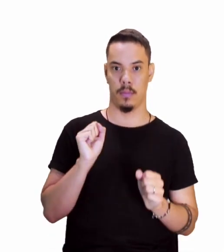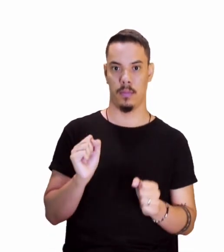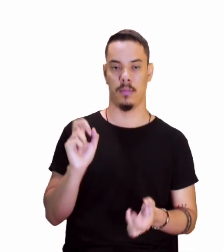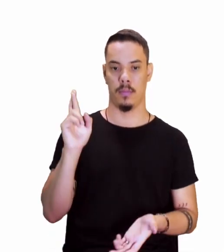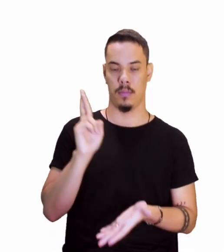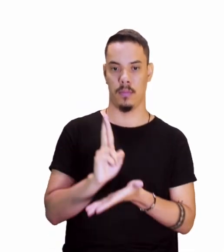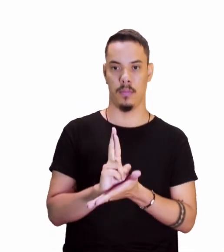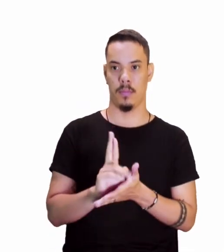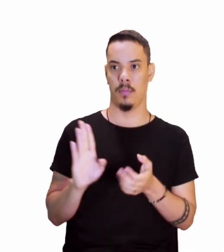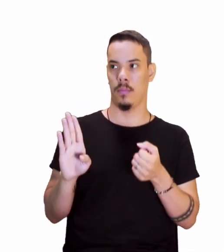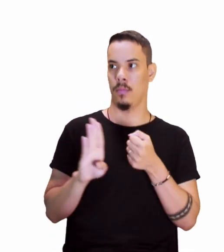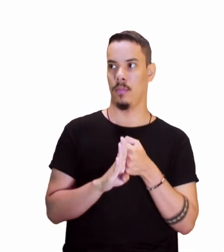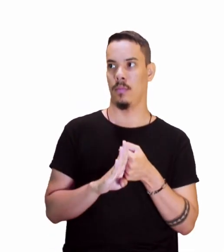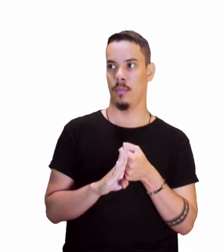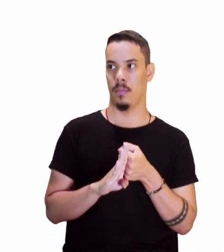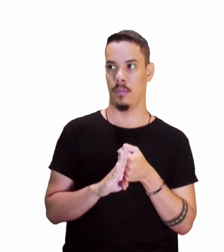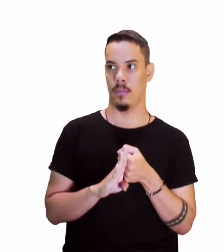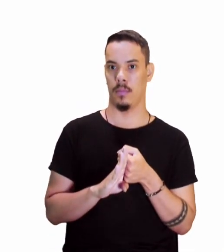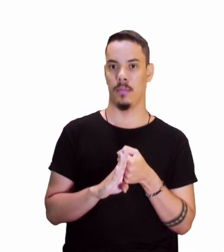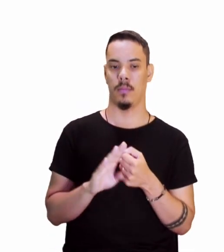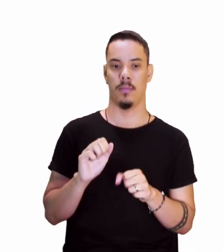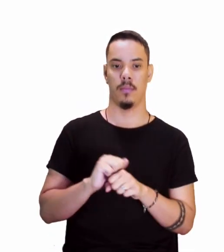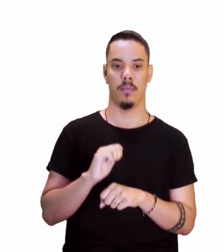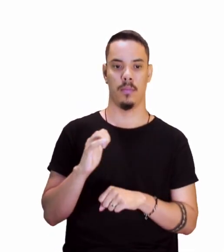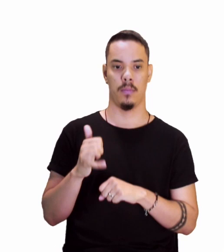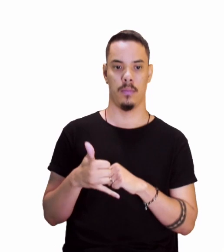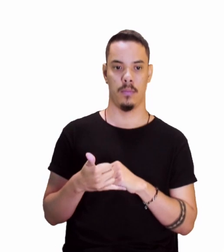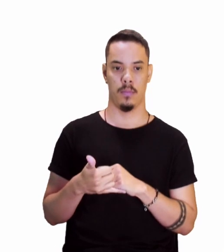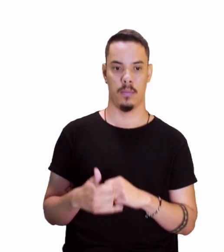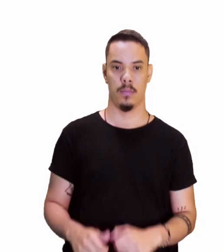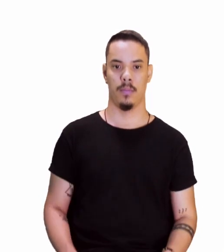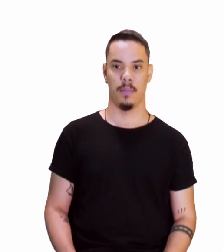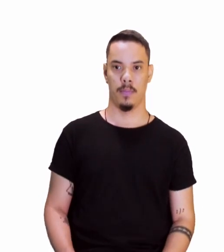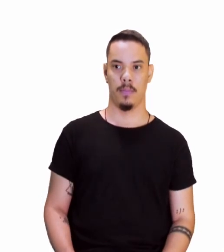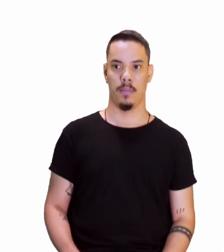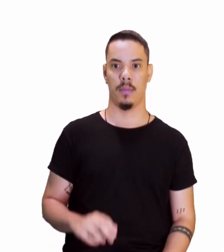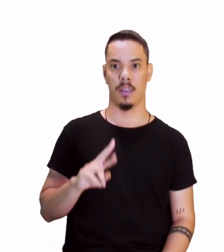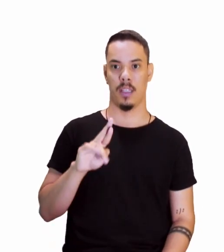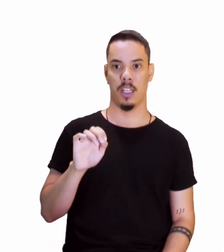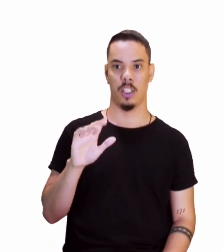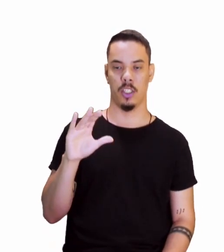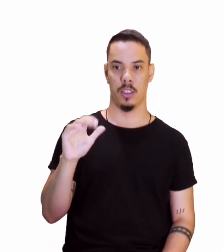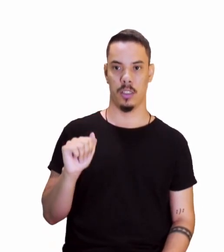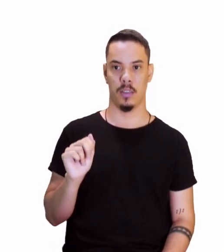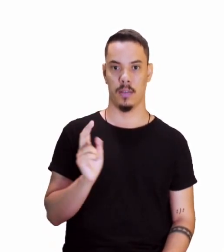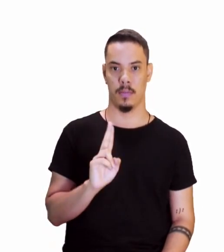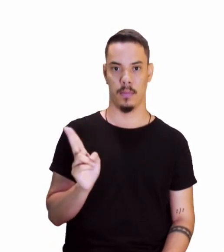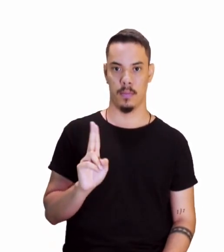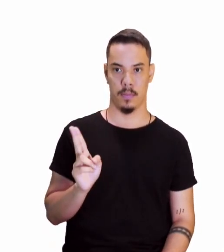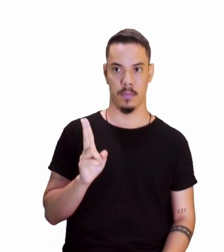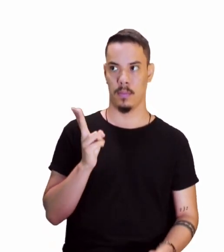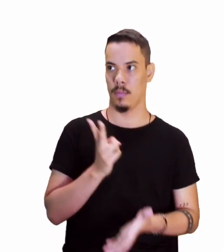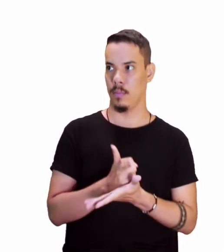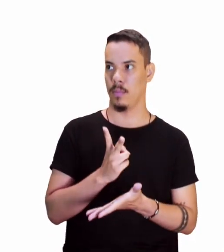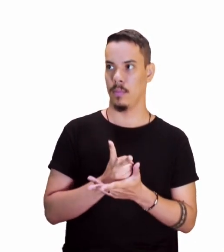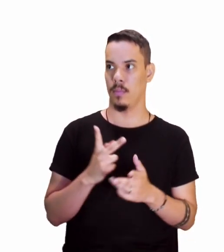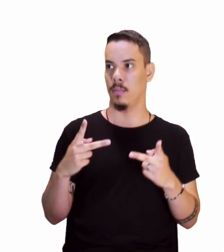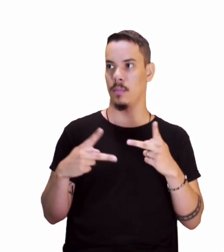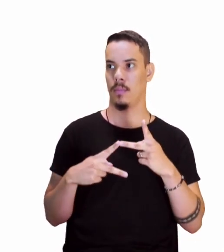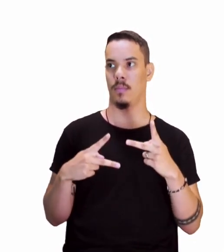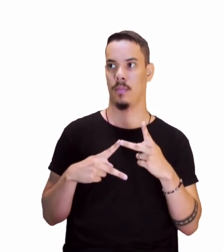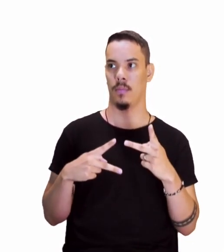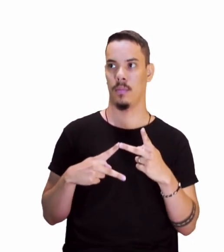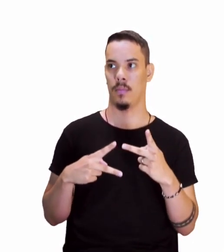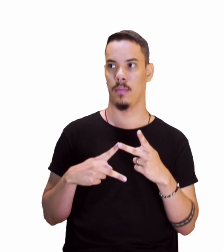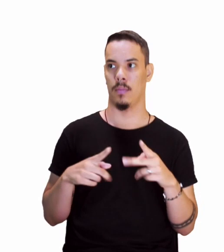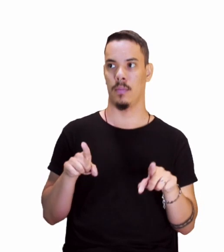pelo substantivo, pelo adjetivo ou advérbio. Regência nominal sempre com preposição. E